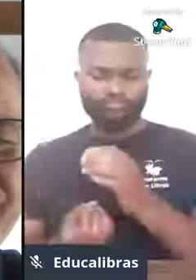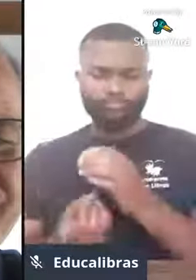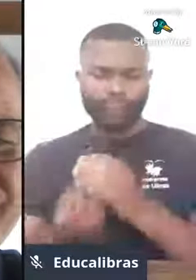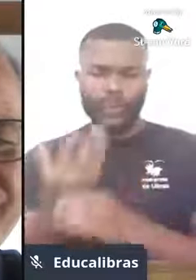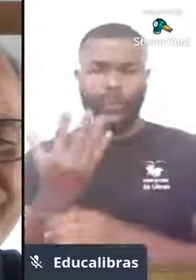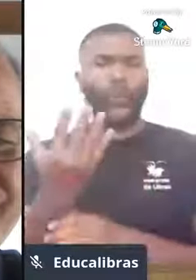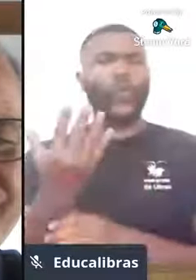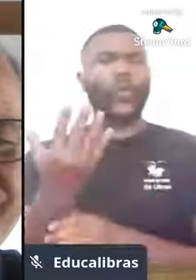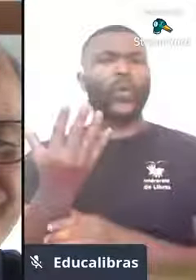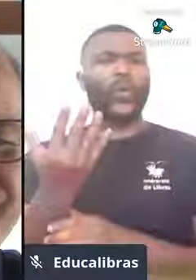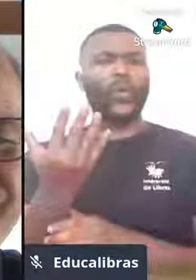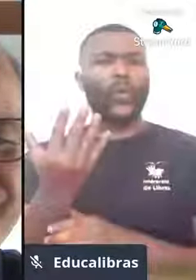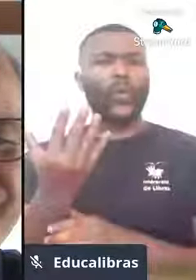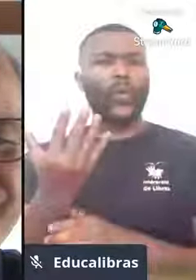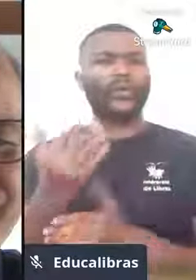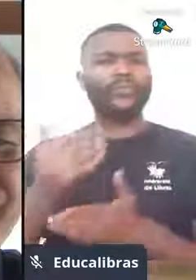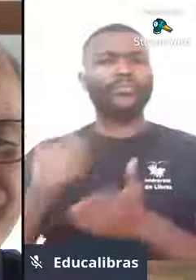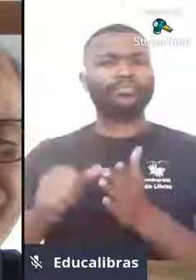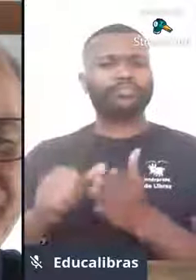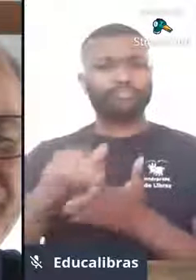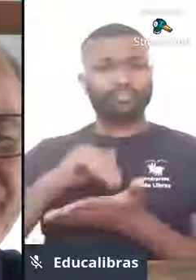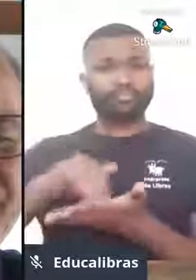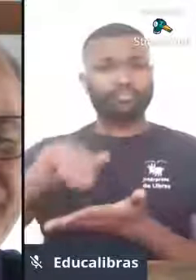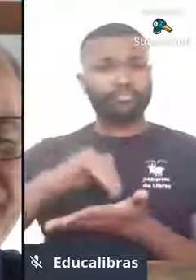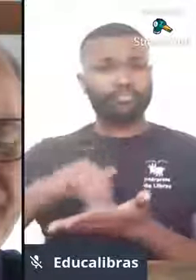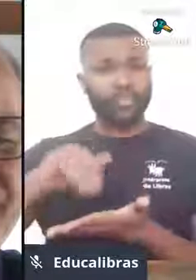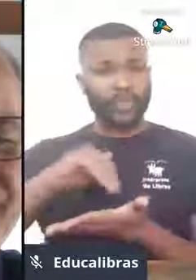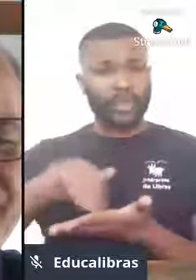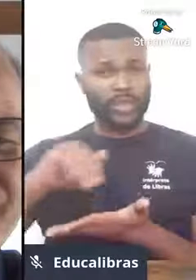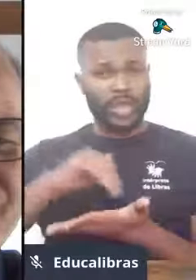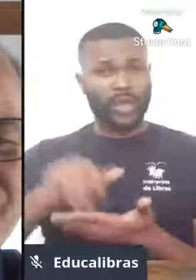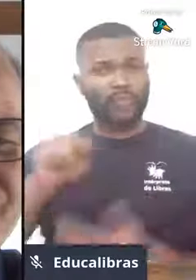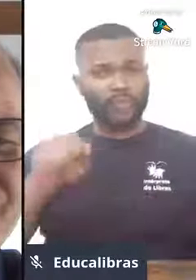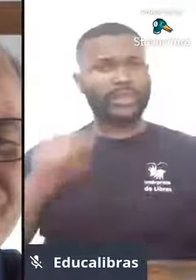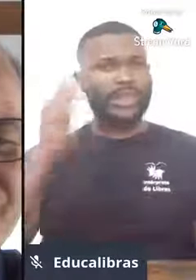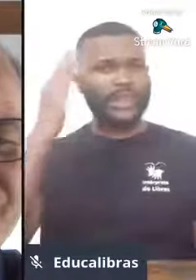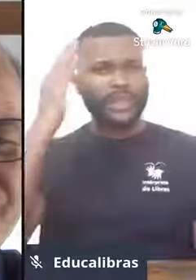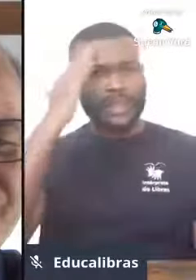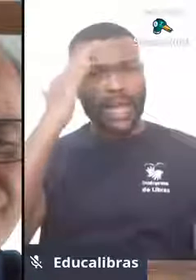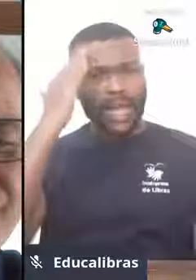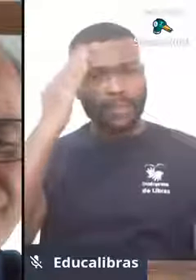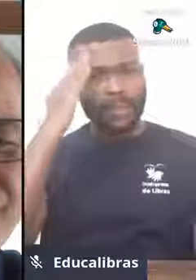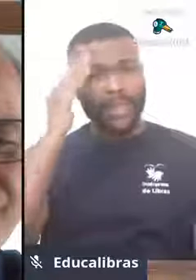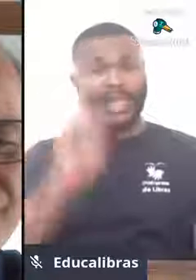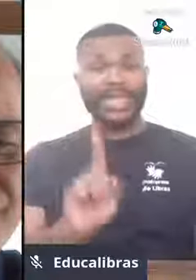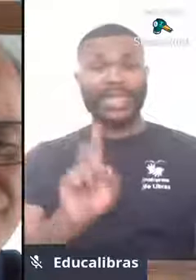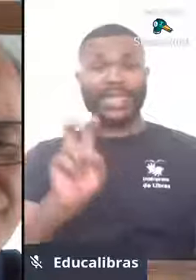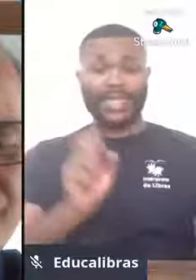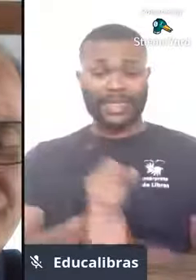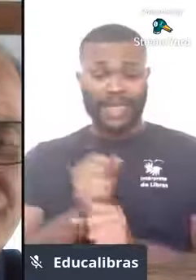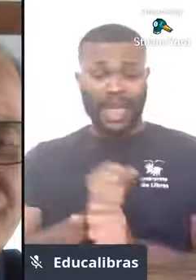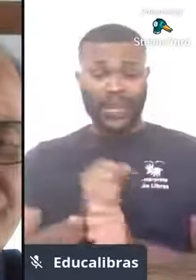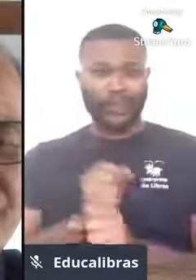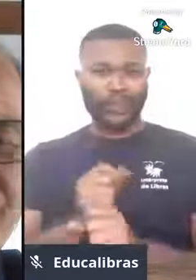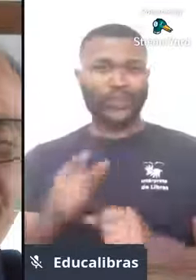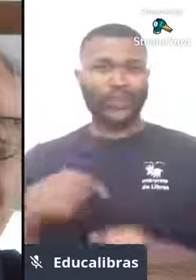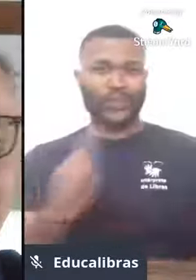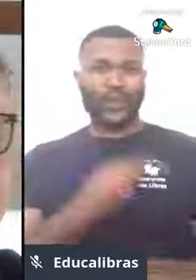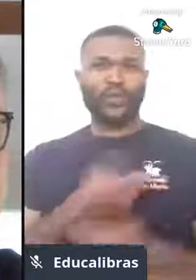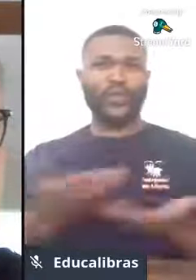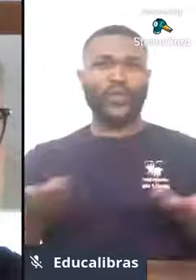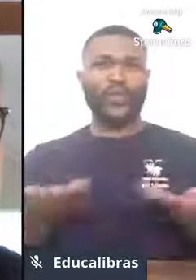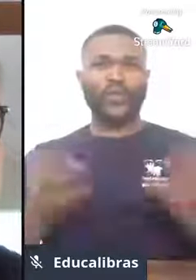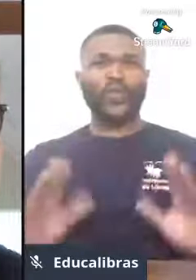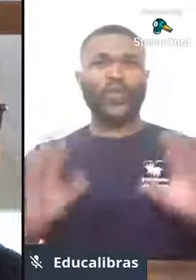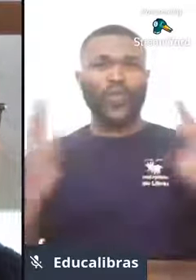da própria secretaria, que vocês sabem, está comemorando 15 anos, é por isso que nós estamos aqui. Um pouco para comemorar esses 15